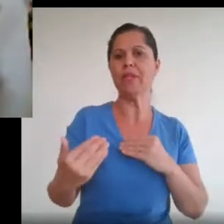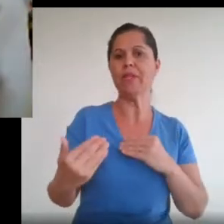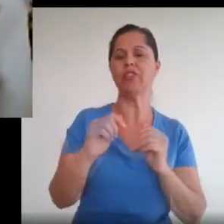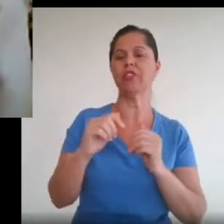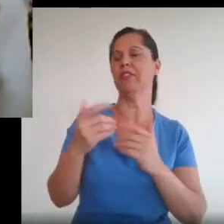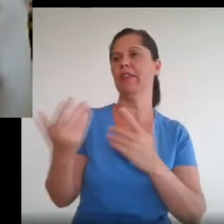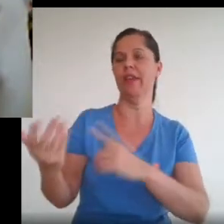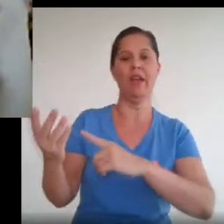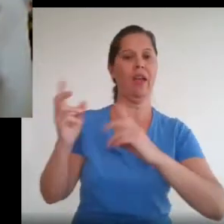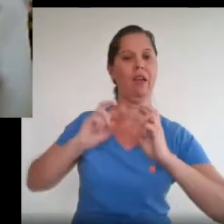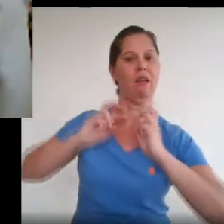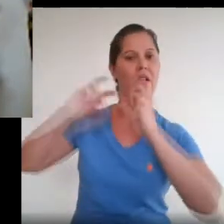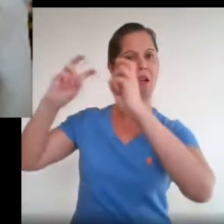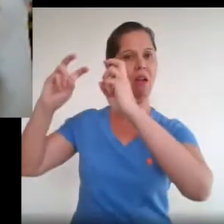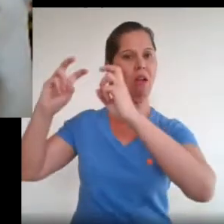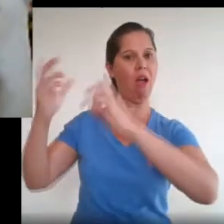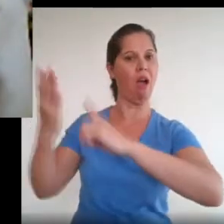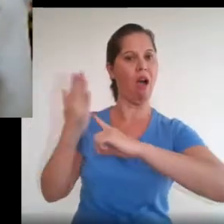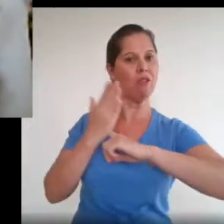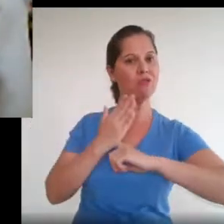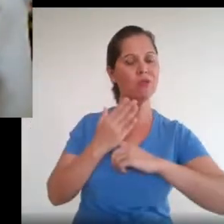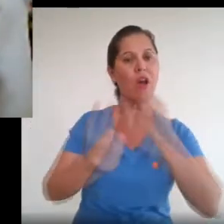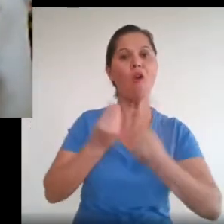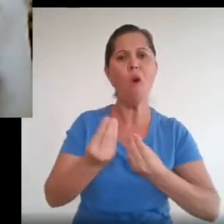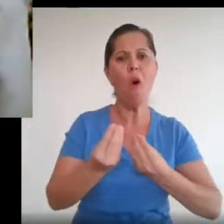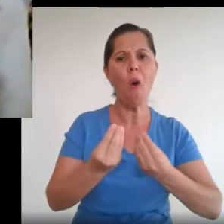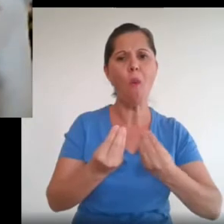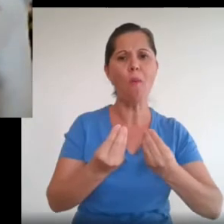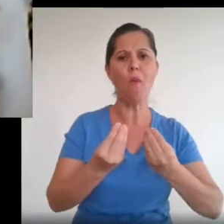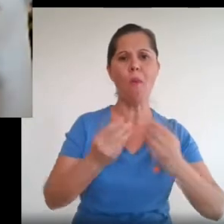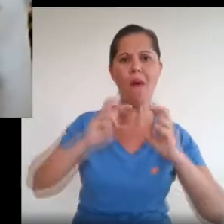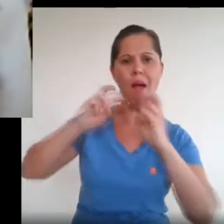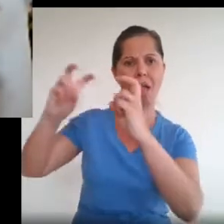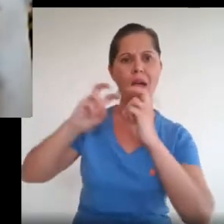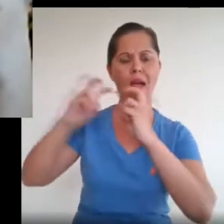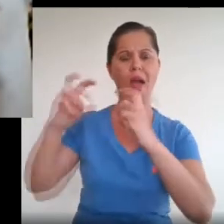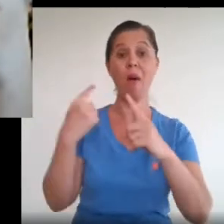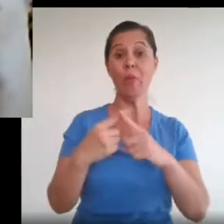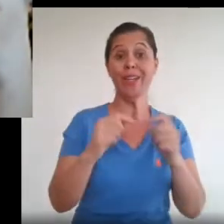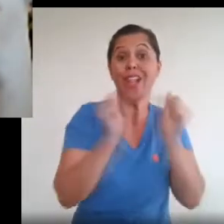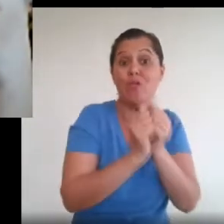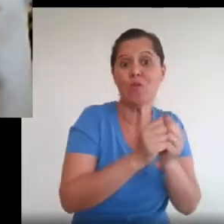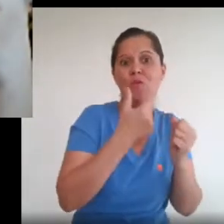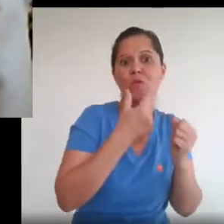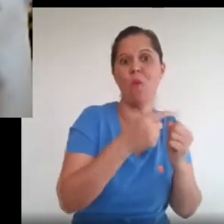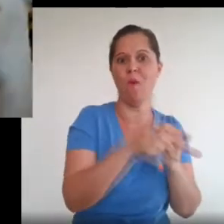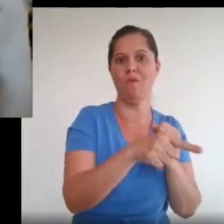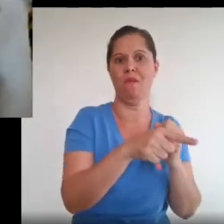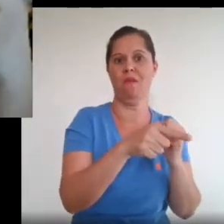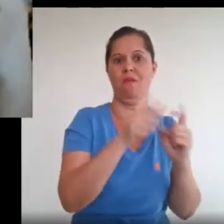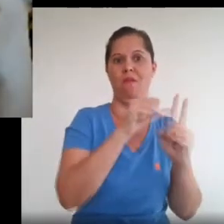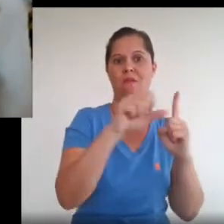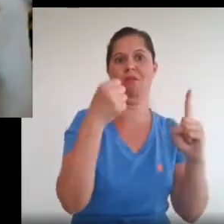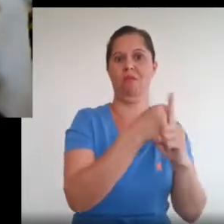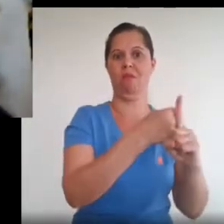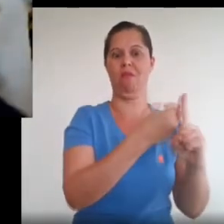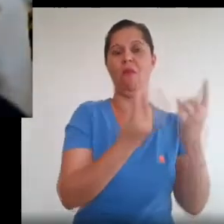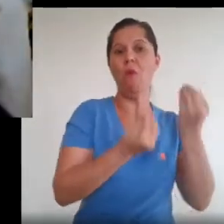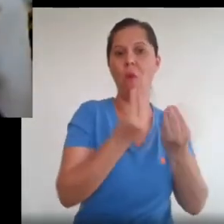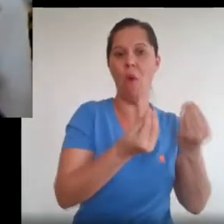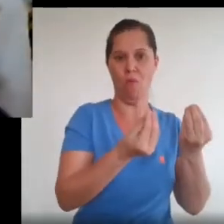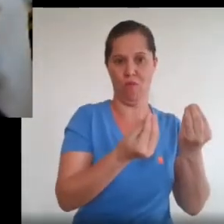pedir socorro, né? Como é que essas mulheres poderiam se virar aí, né, nos 30? A gente lançou